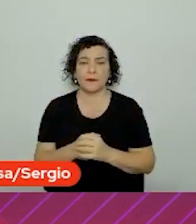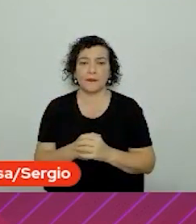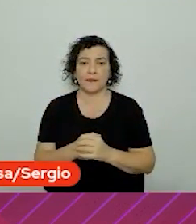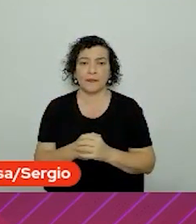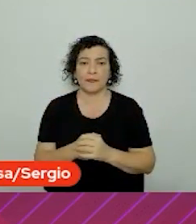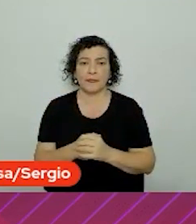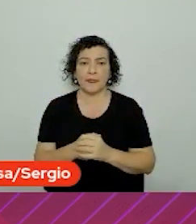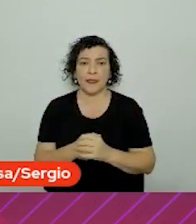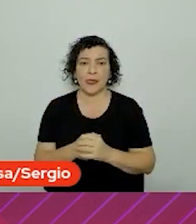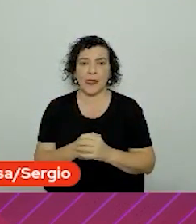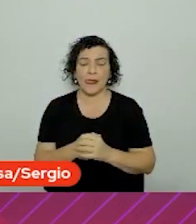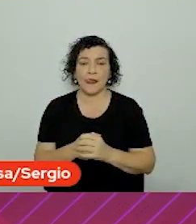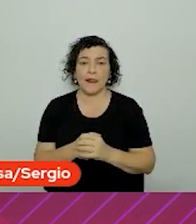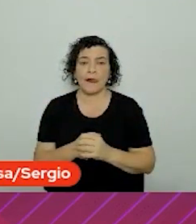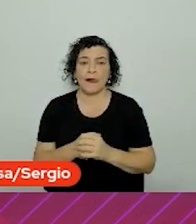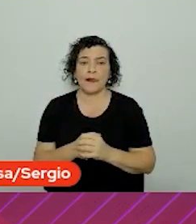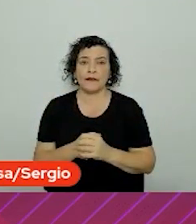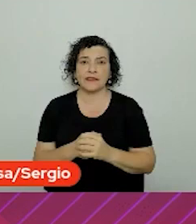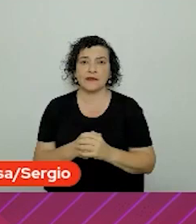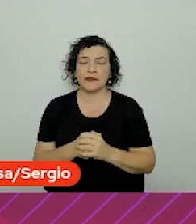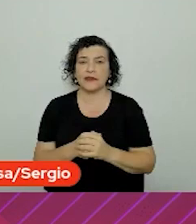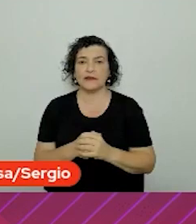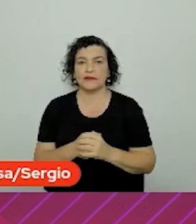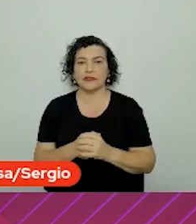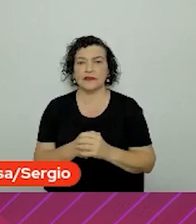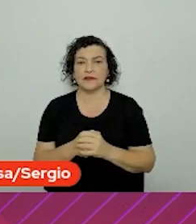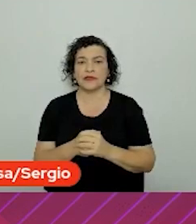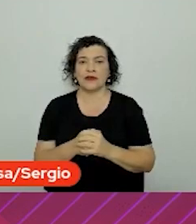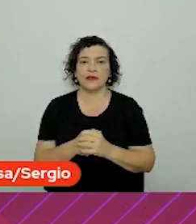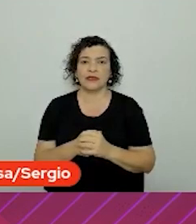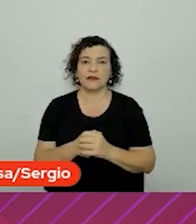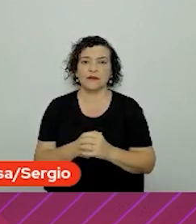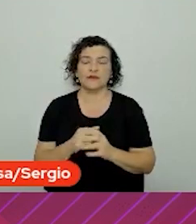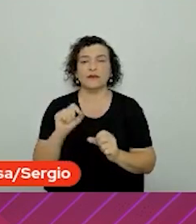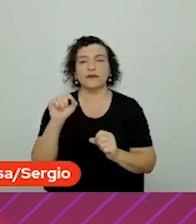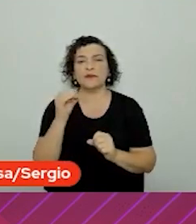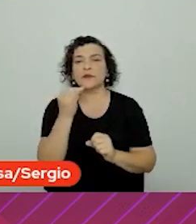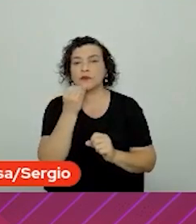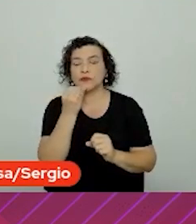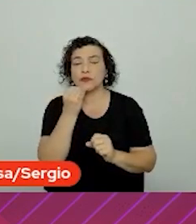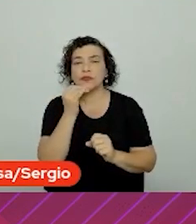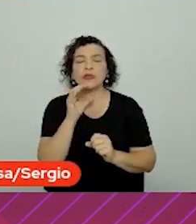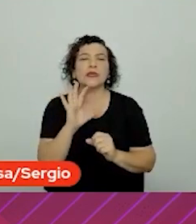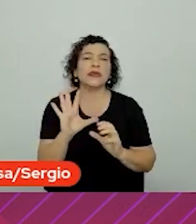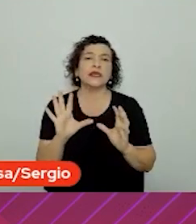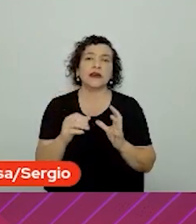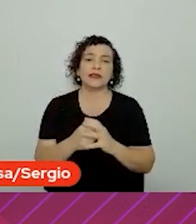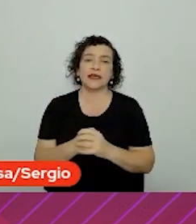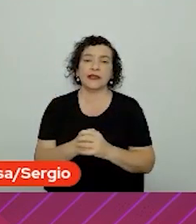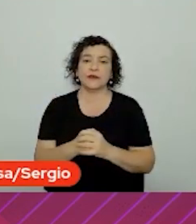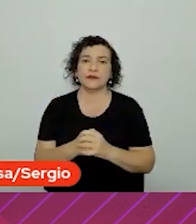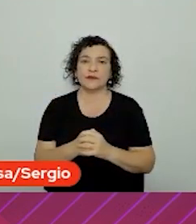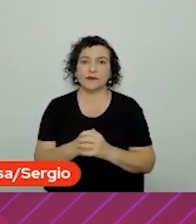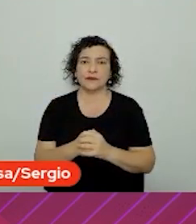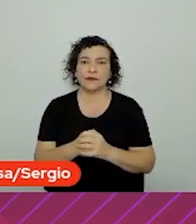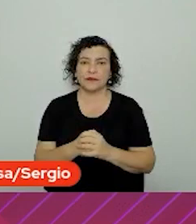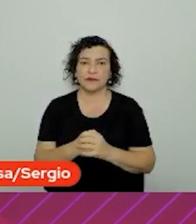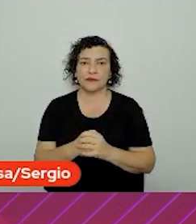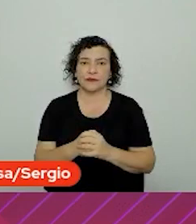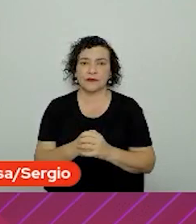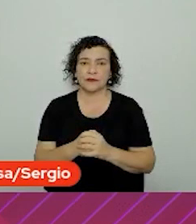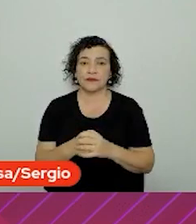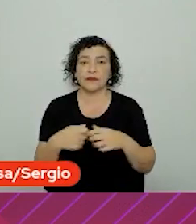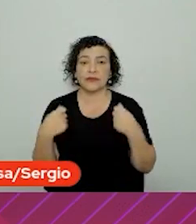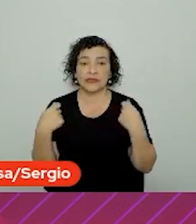referência aqui, Chaplin, naquele filme Tempos Modernos. A gente tem um exemplo muito claro ali de várias oportunidades de melhoria. Se